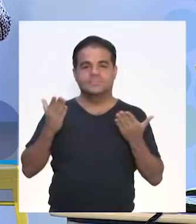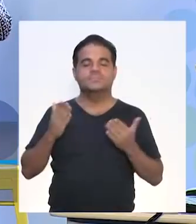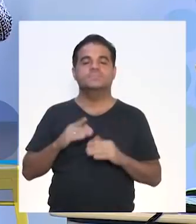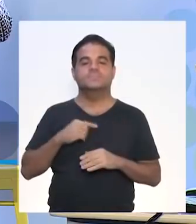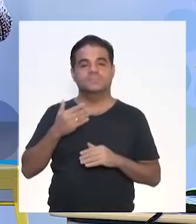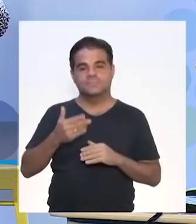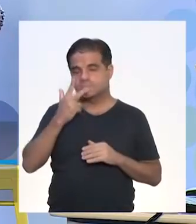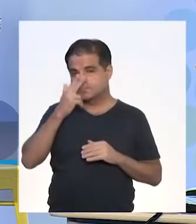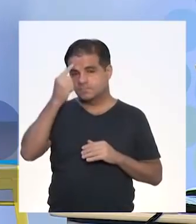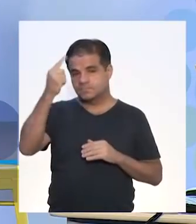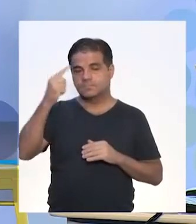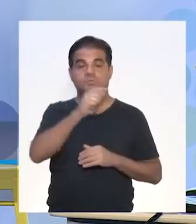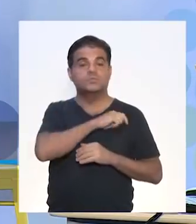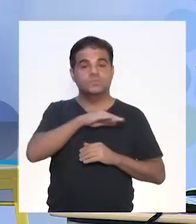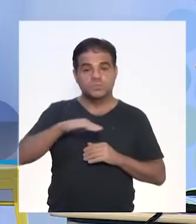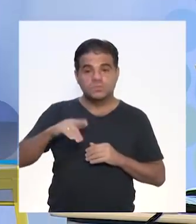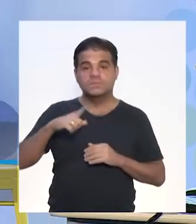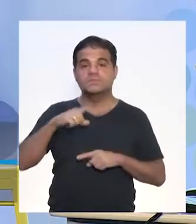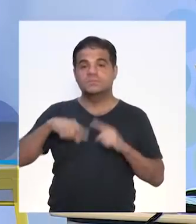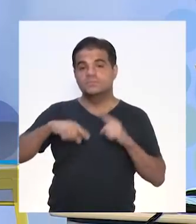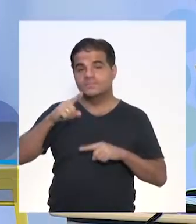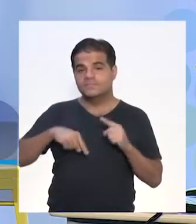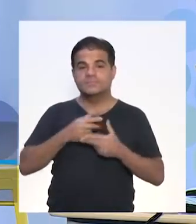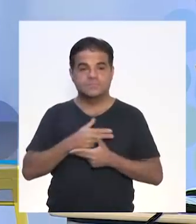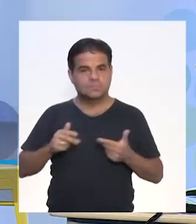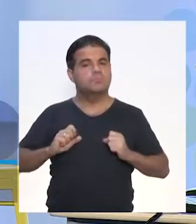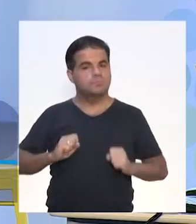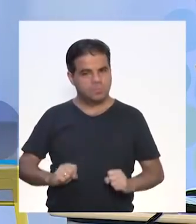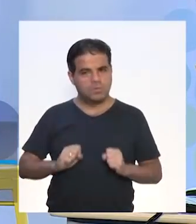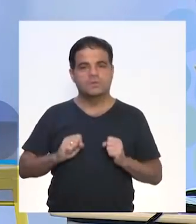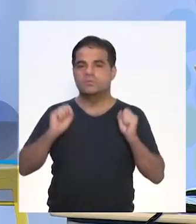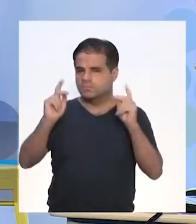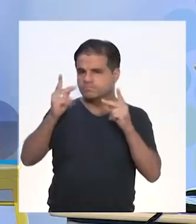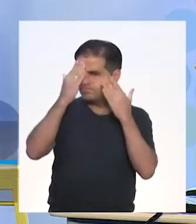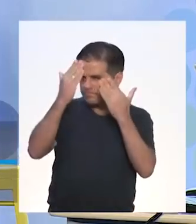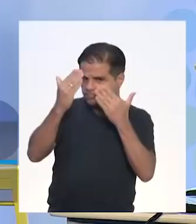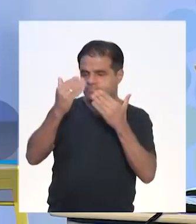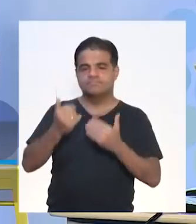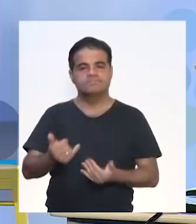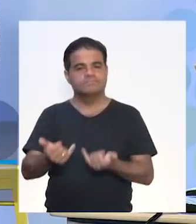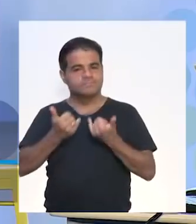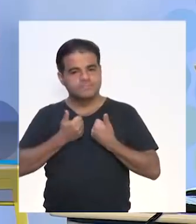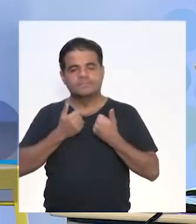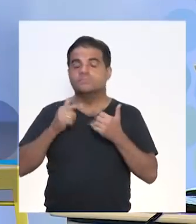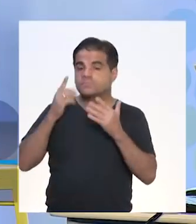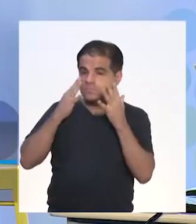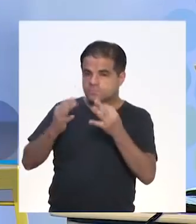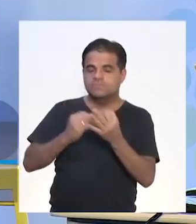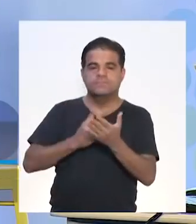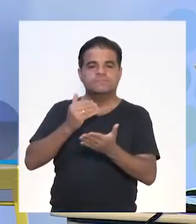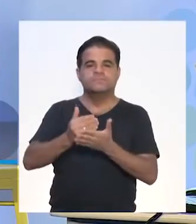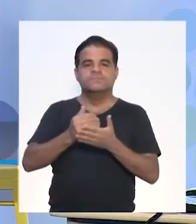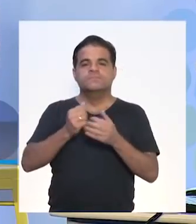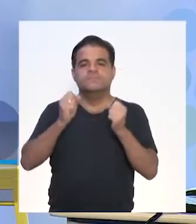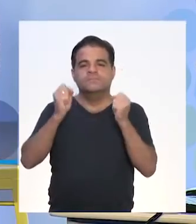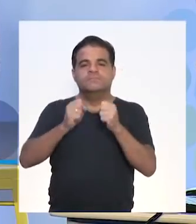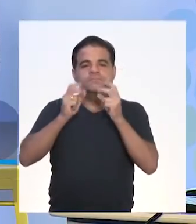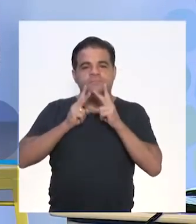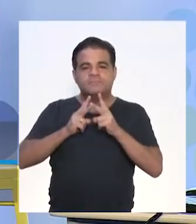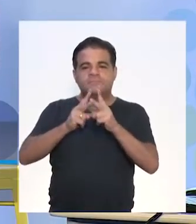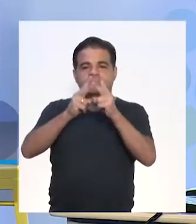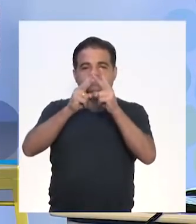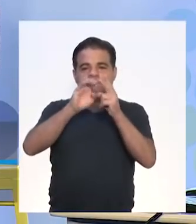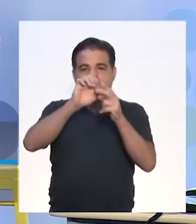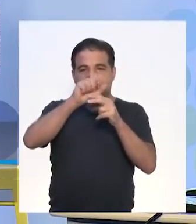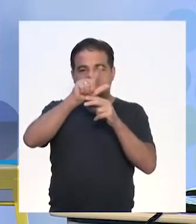que o aluno tem o material, né? Mas pode ser isso. Ok, mas muito obrigada. Vou prestar mais atenção nisso. Pode ir, Elaine. Vamos lá,